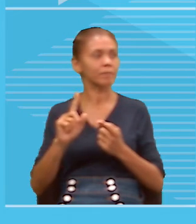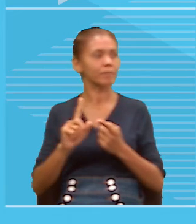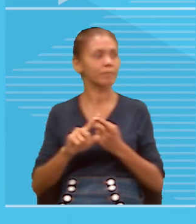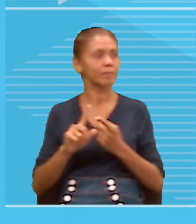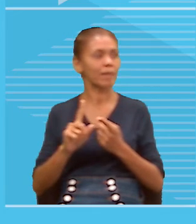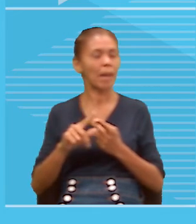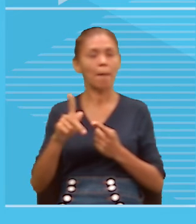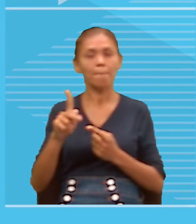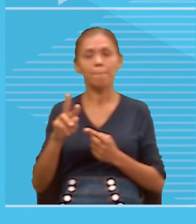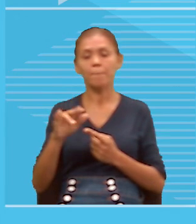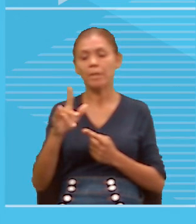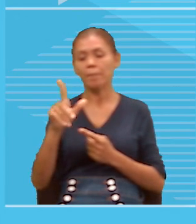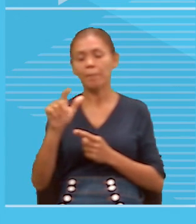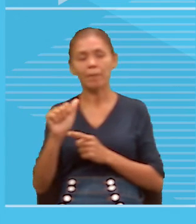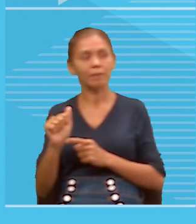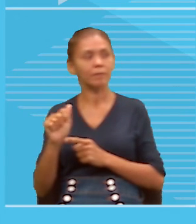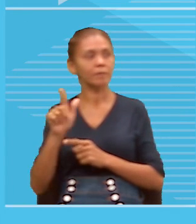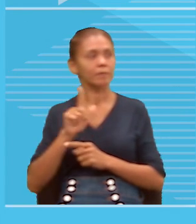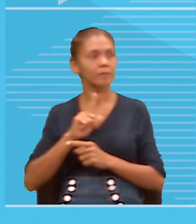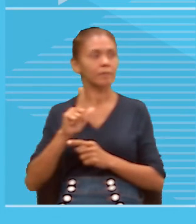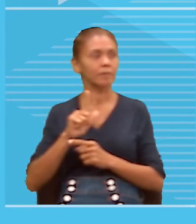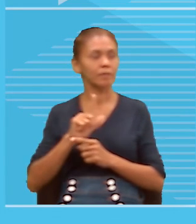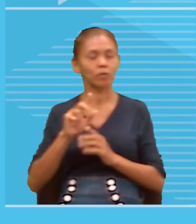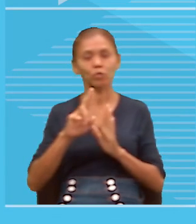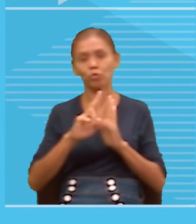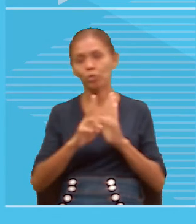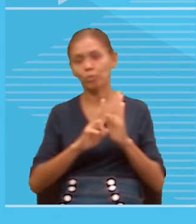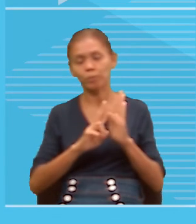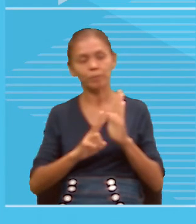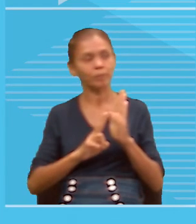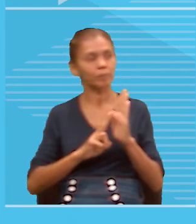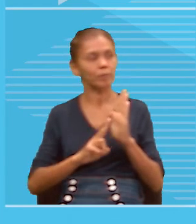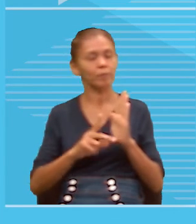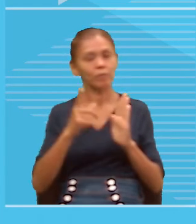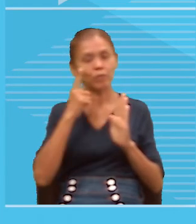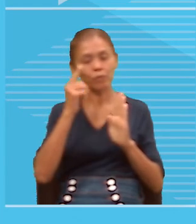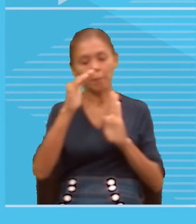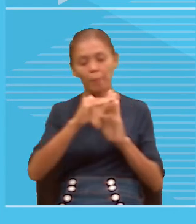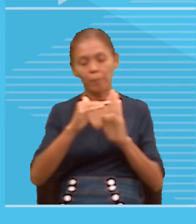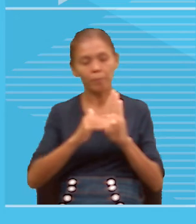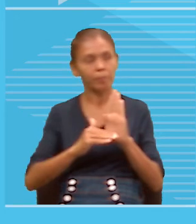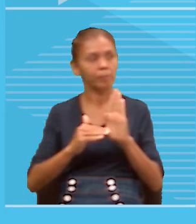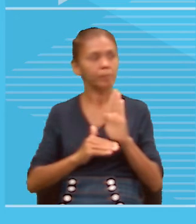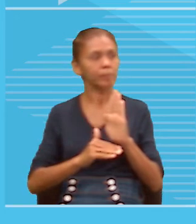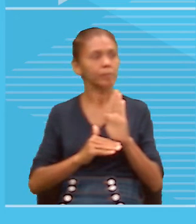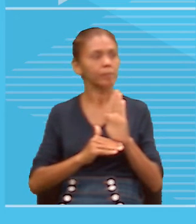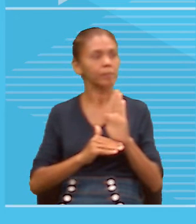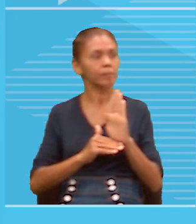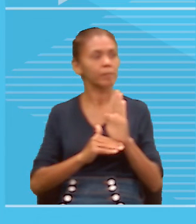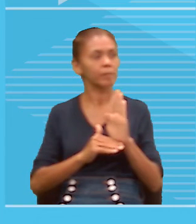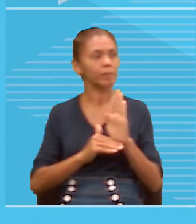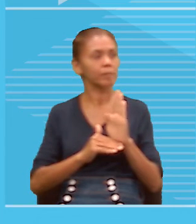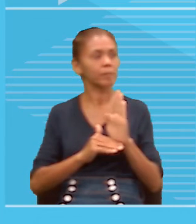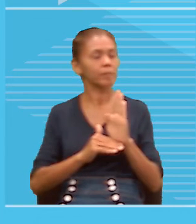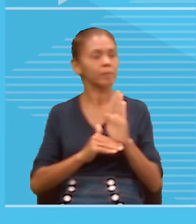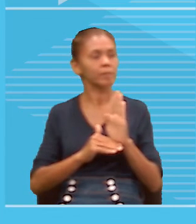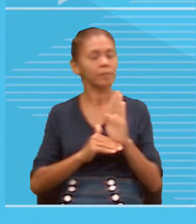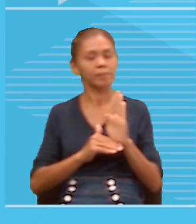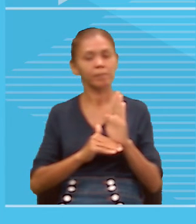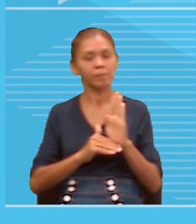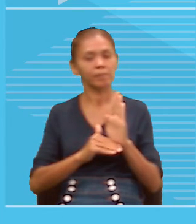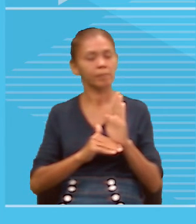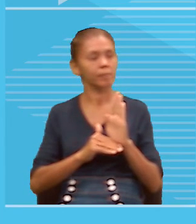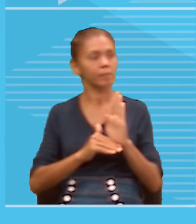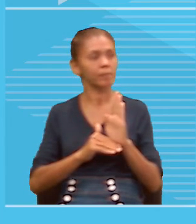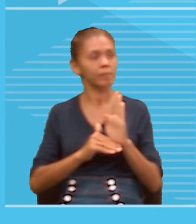toda essa galera aqui ó os loris os lêmures lá do Rei Julia lembra do Madagascar Os társ